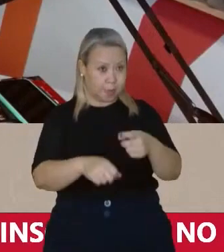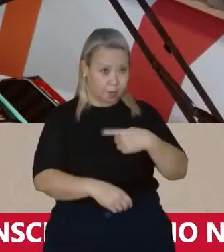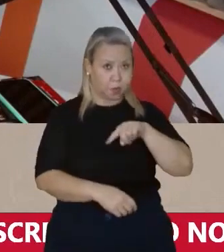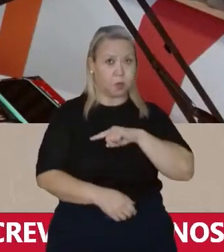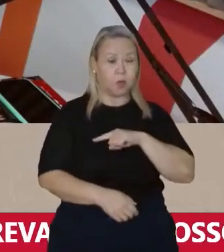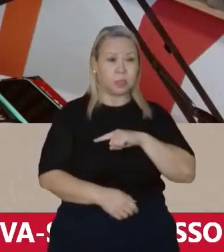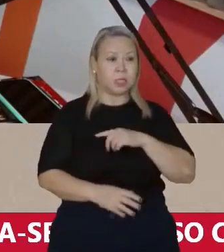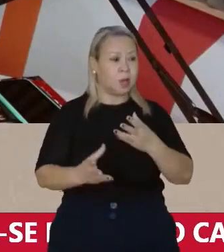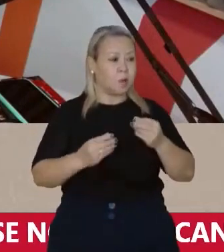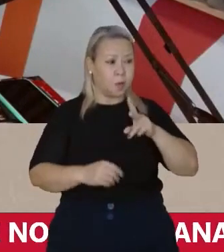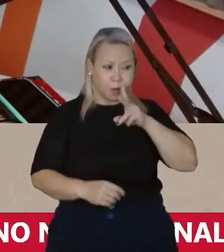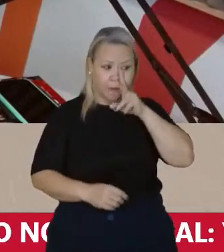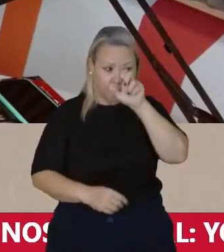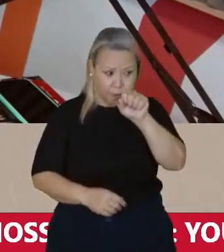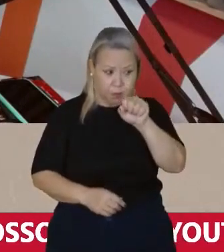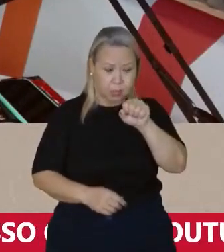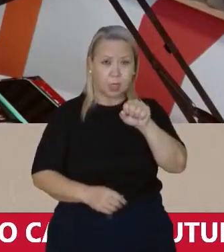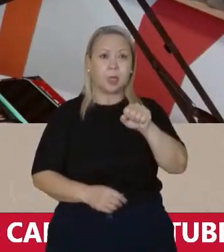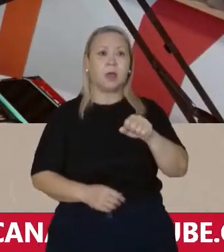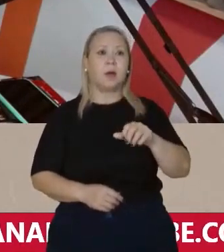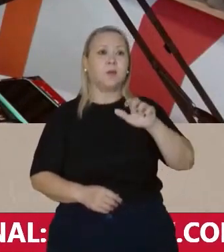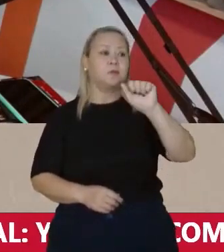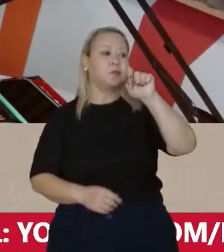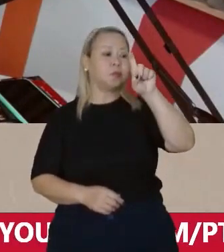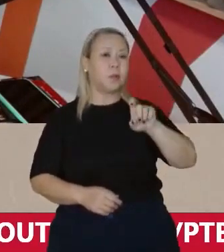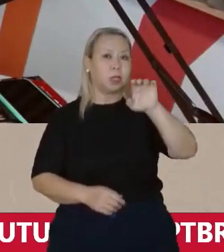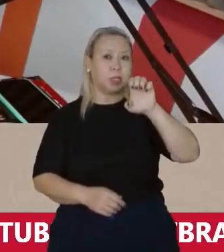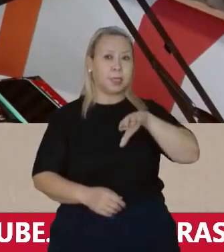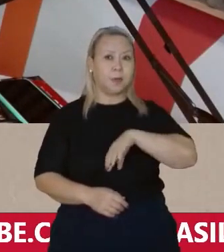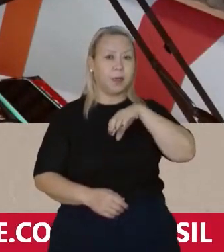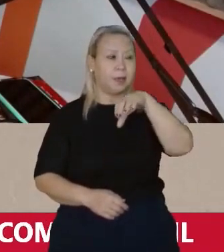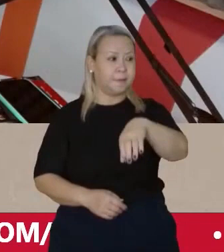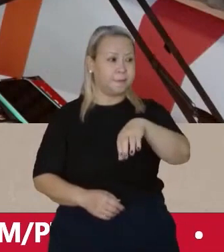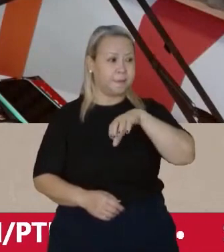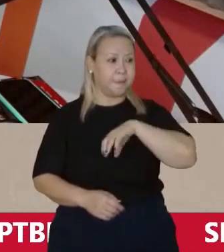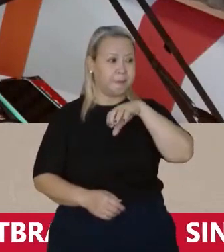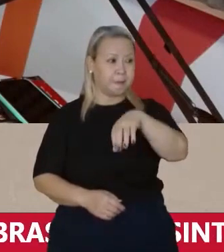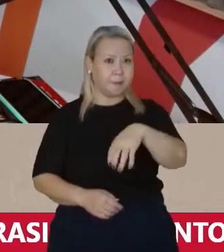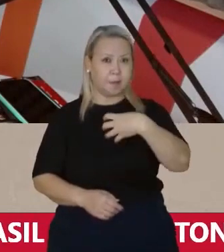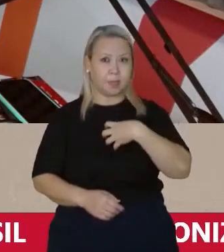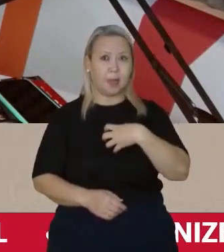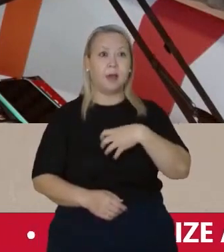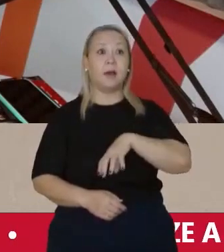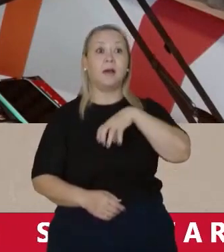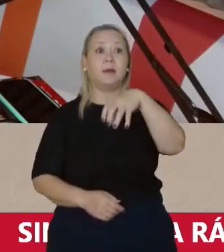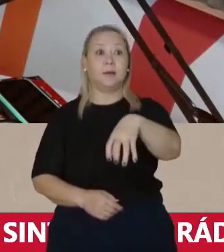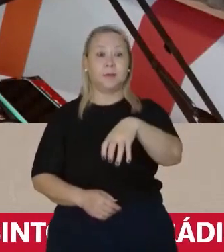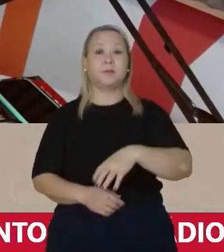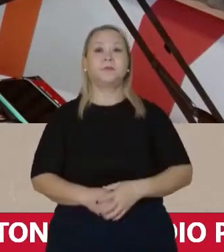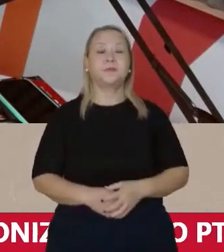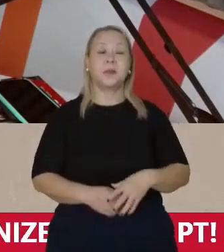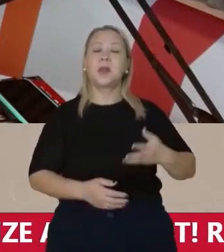é muita força, é muito axé. A nossa resistência vem dos porões dos navios, vem lá quando tiram